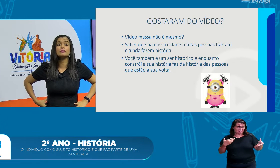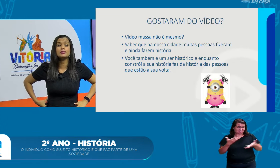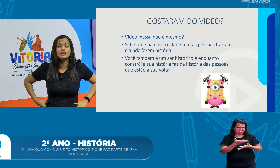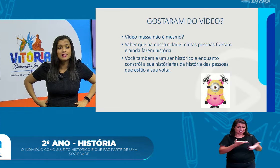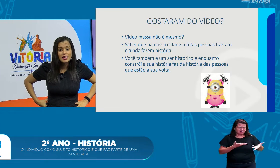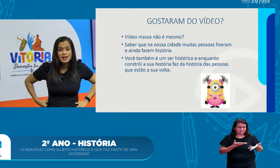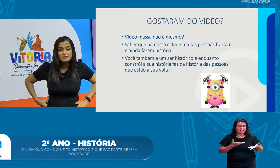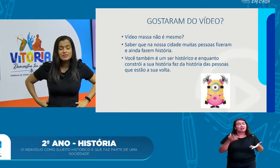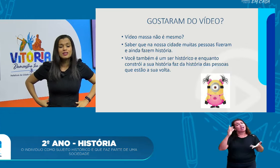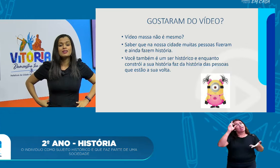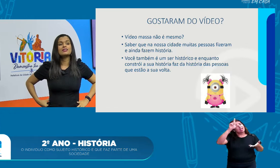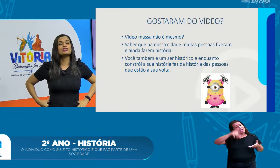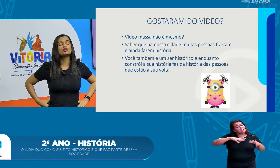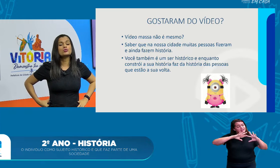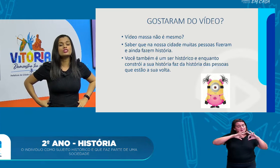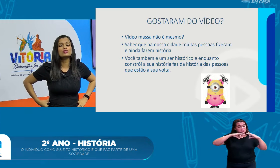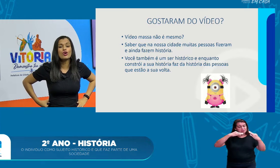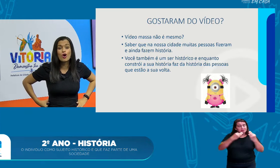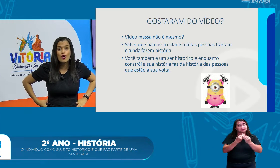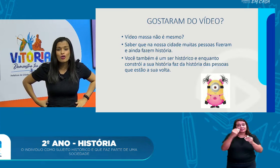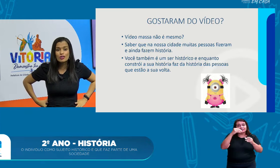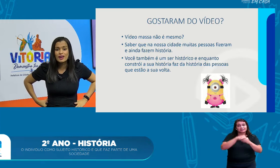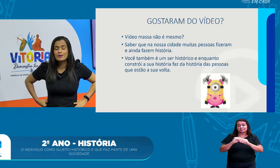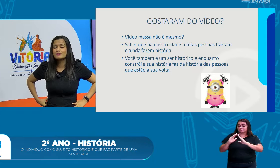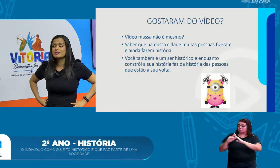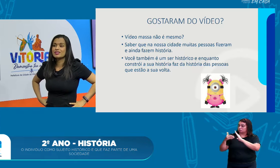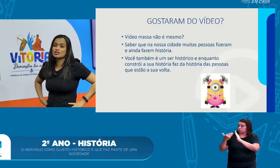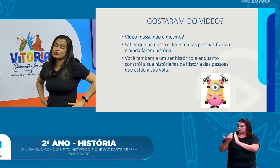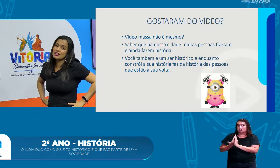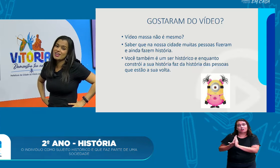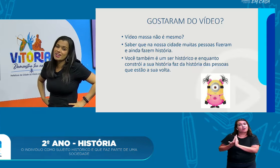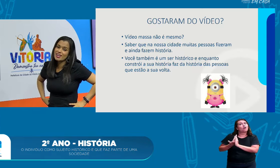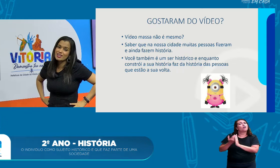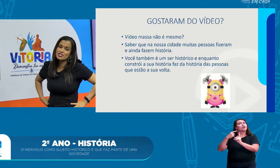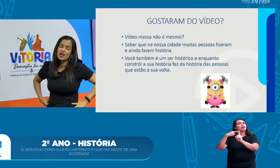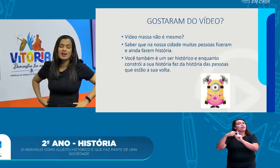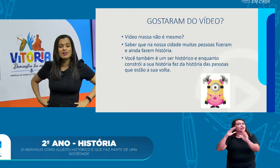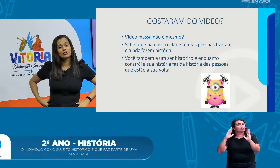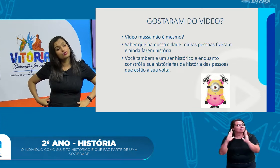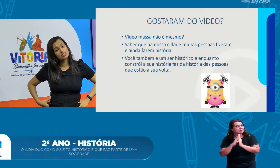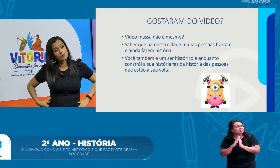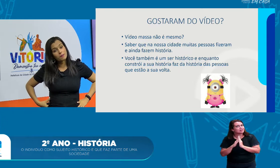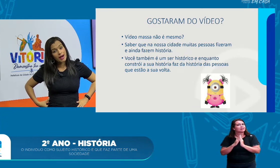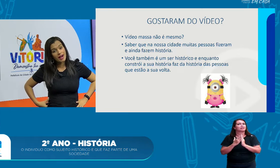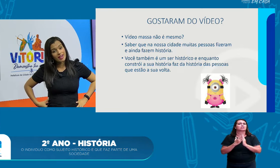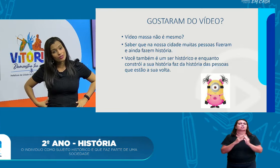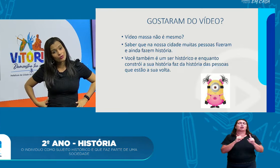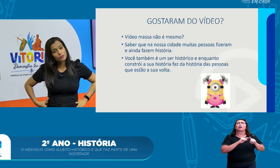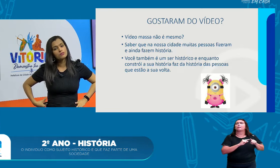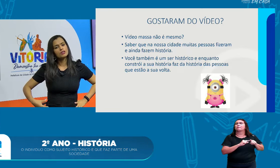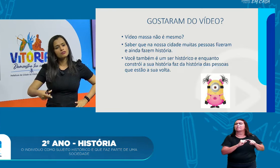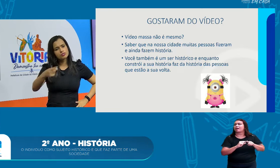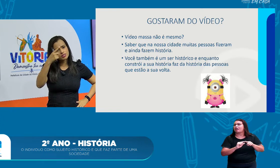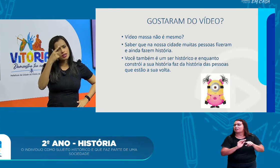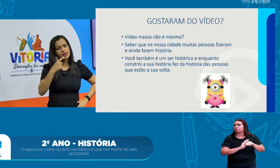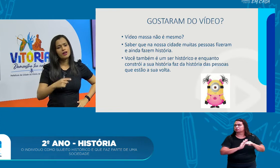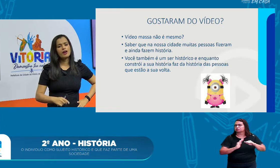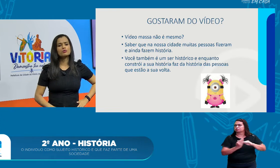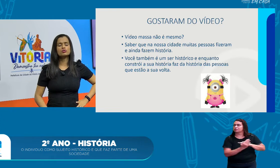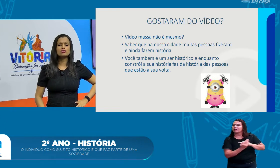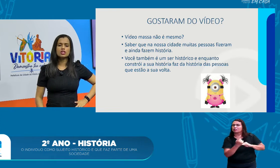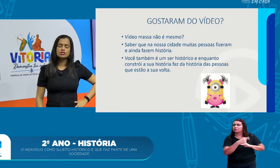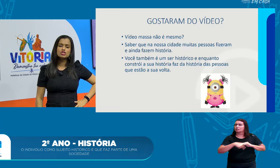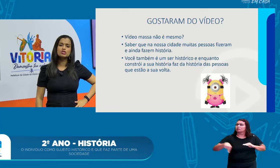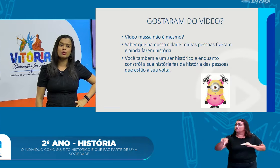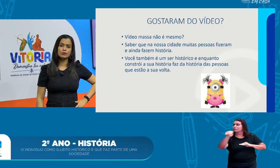sua família, da sua escola, da sua igreja, do seu bairro. Você é